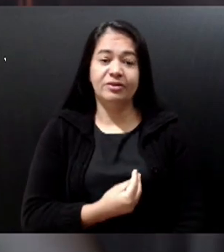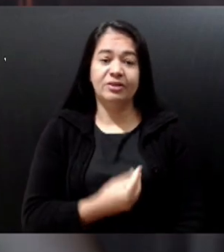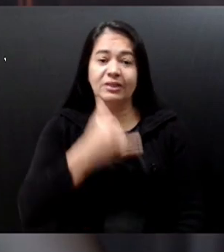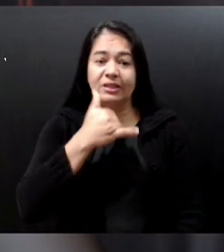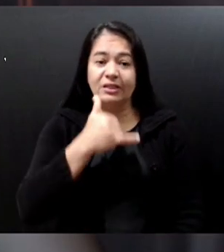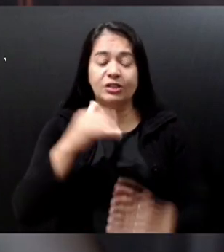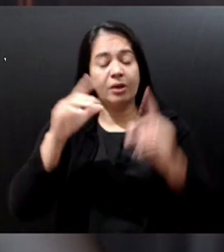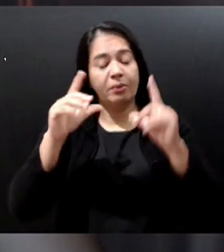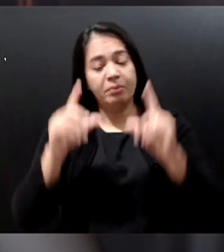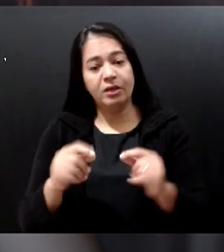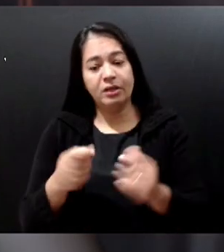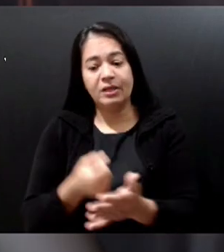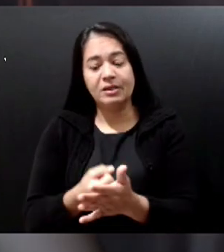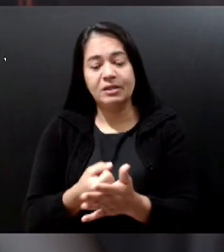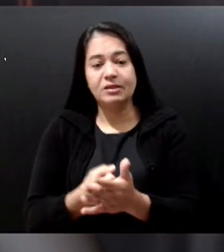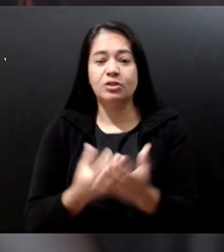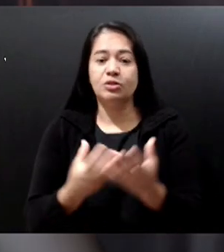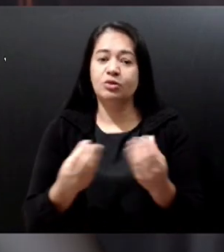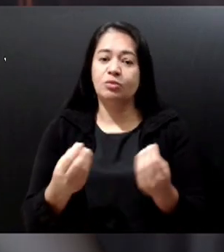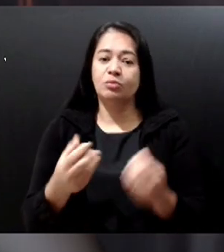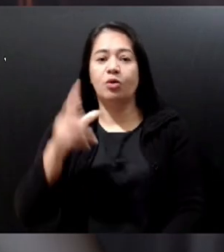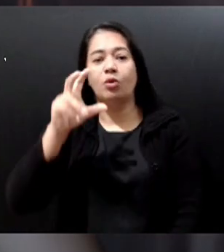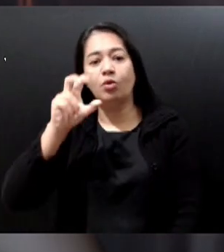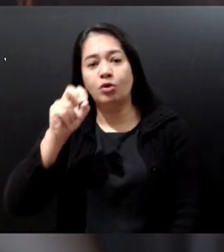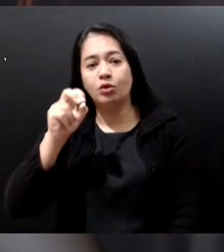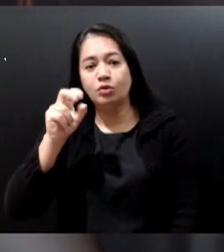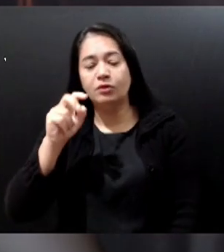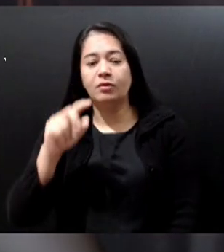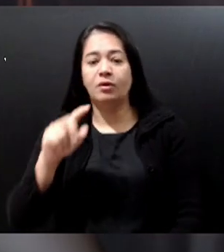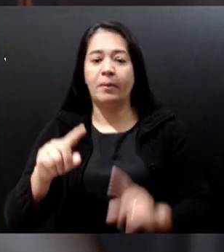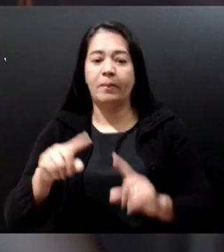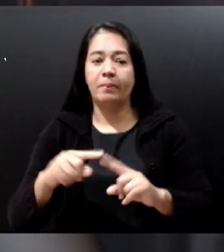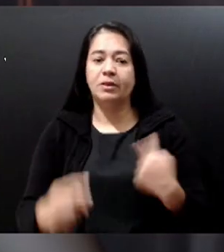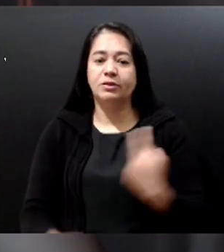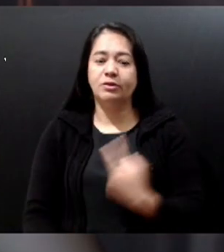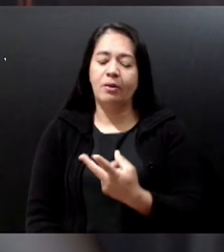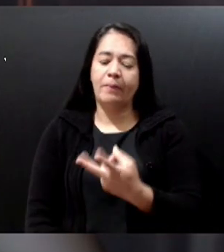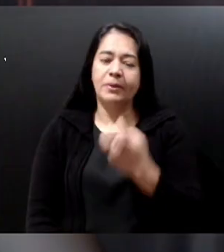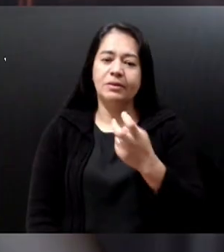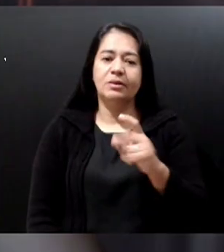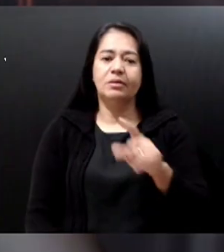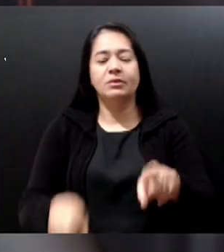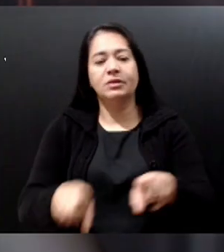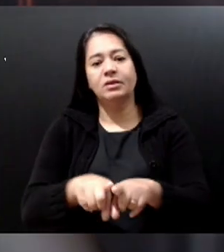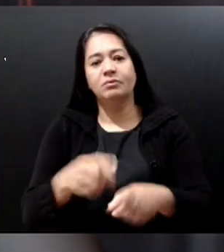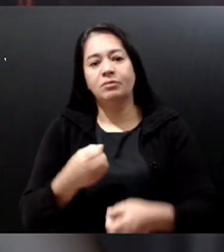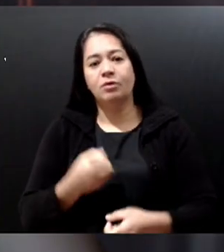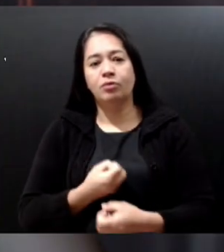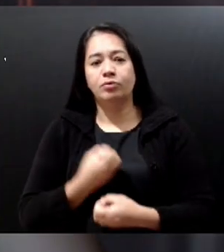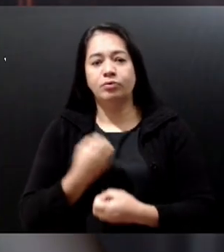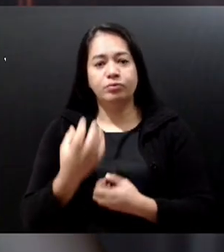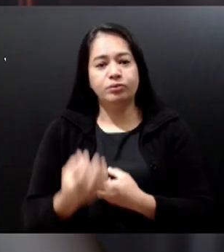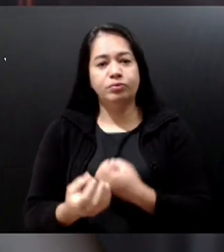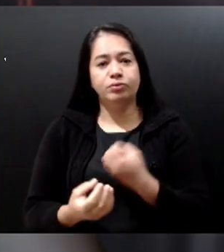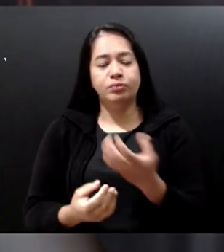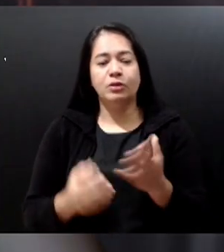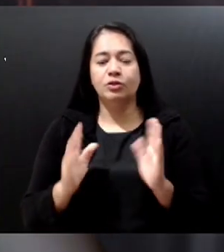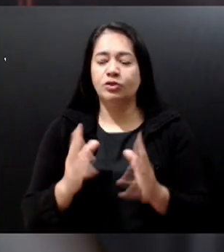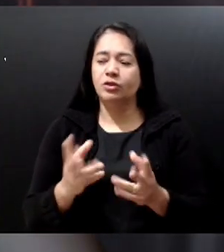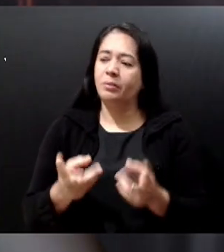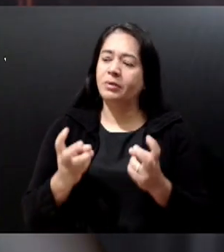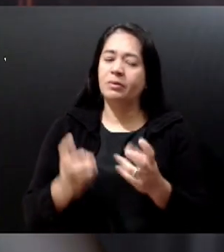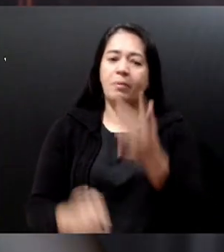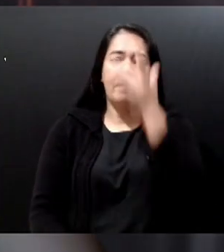dos avós, mas a gente também vê depoimentos, e eu tenho visto, né, no consultório, pessoas que foram